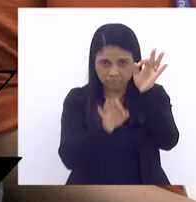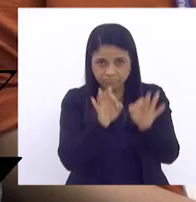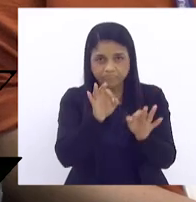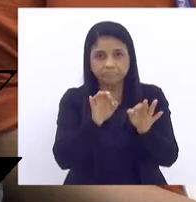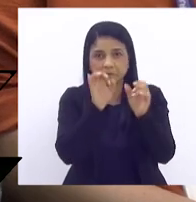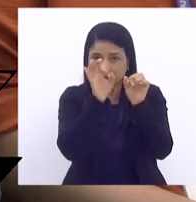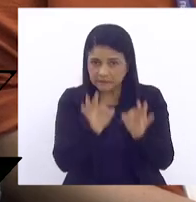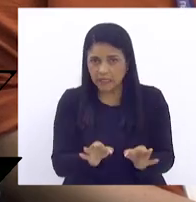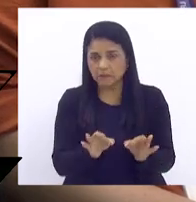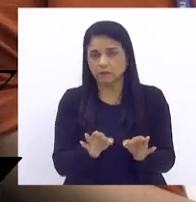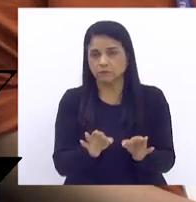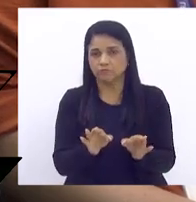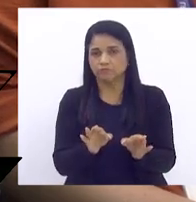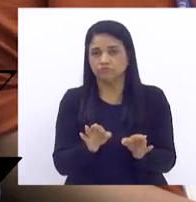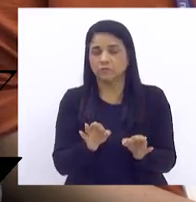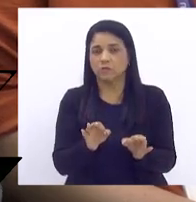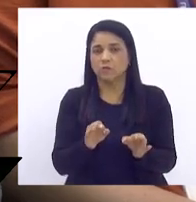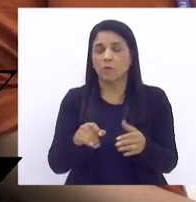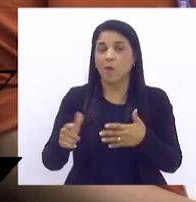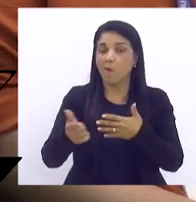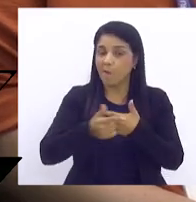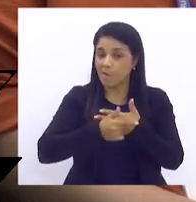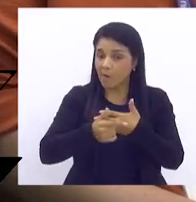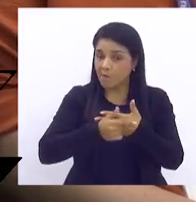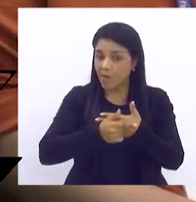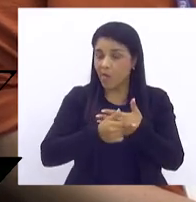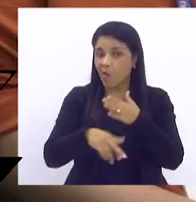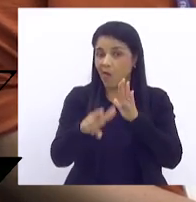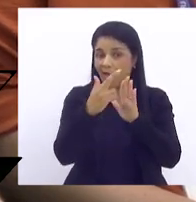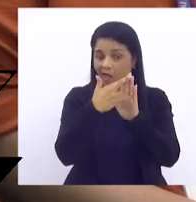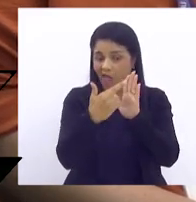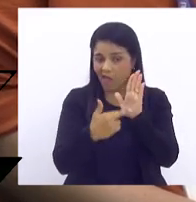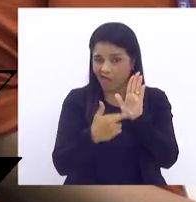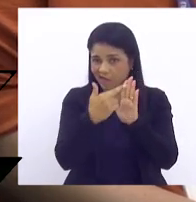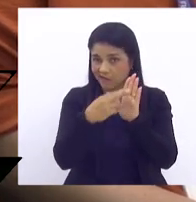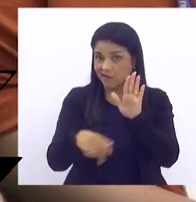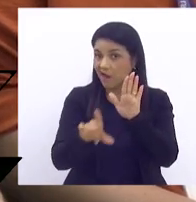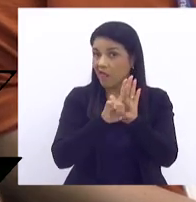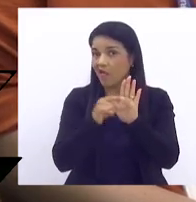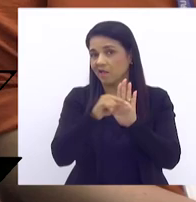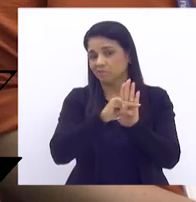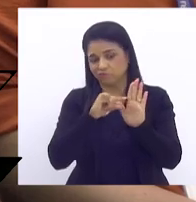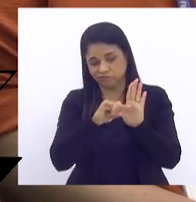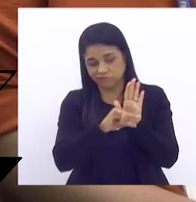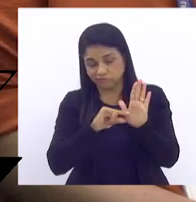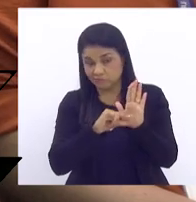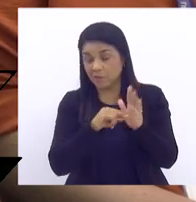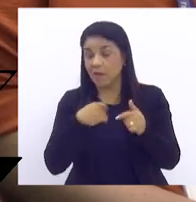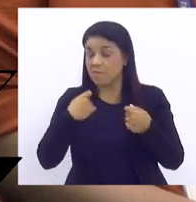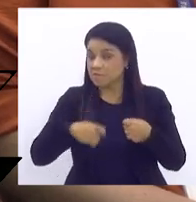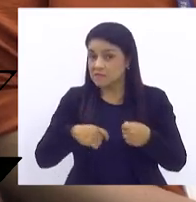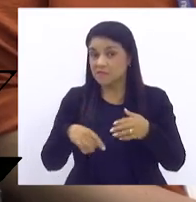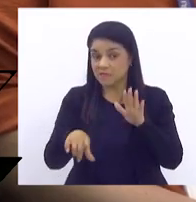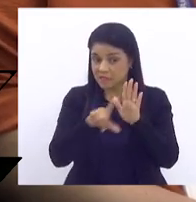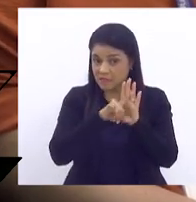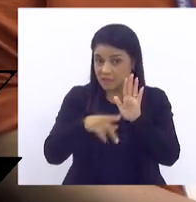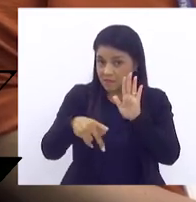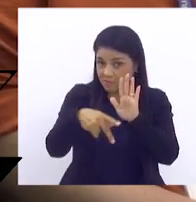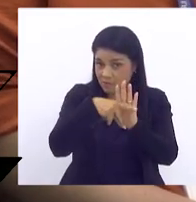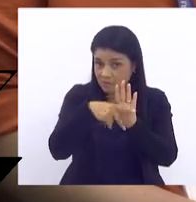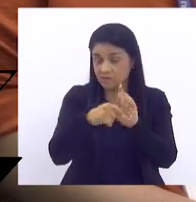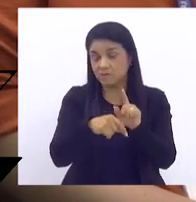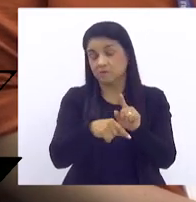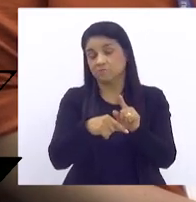importante de estabelecer uma regulamentação. Mas a minha preocupação é só se essa lei de Vossa Excelência não detalha, talvez se isso não